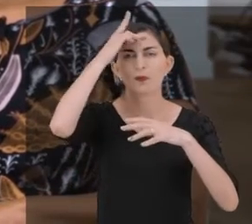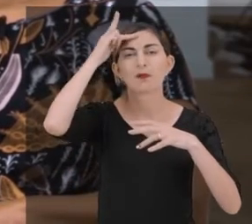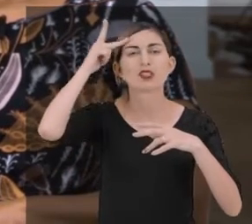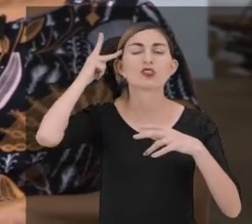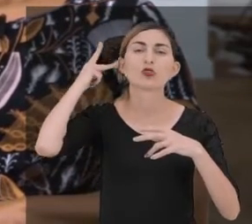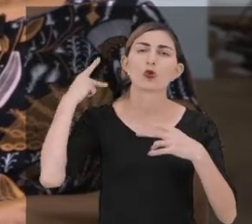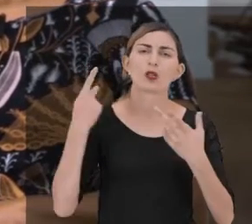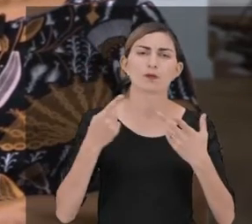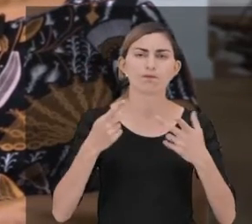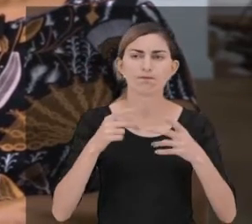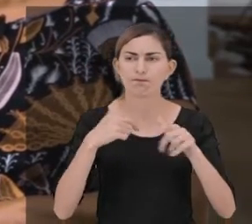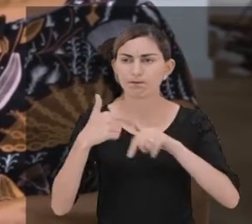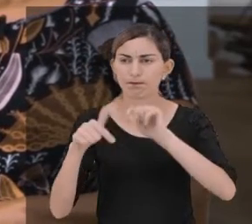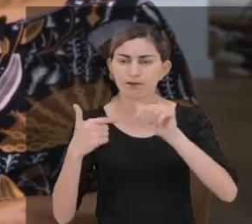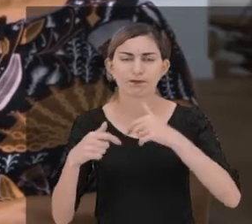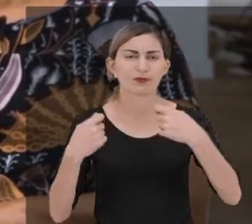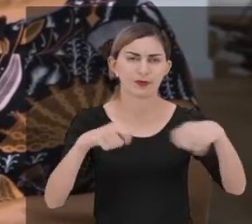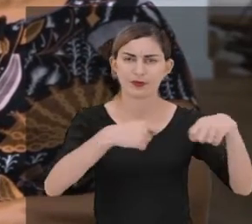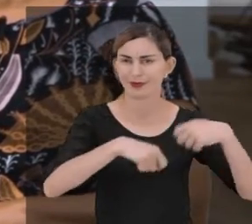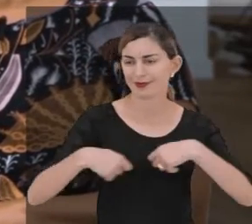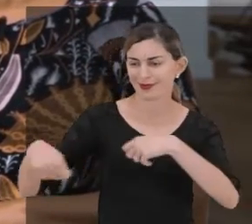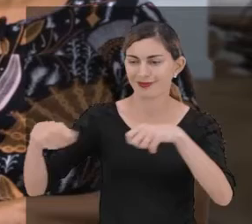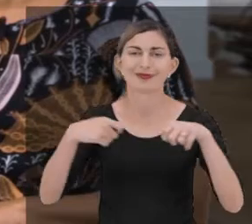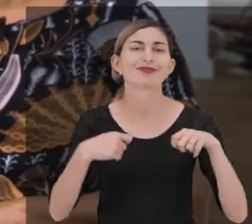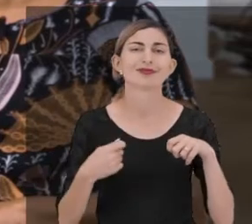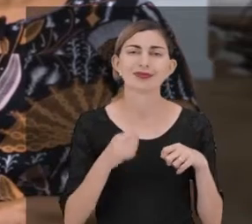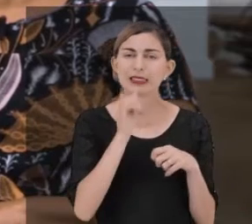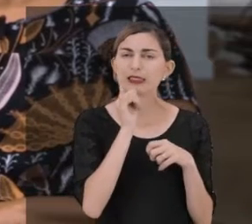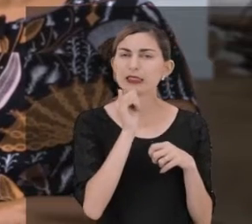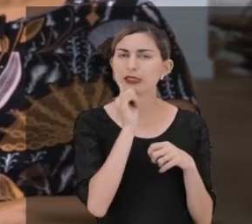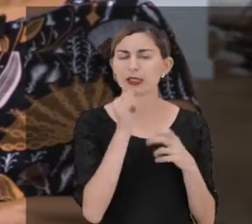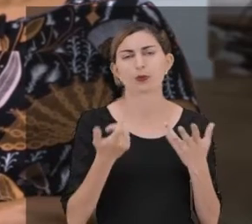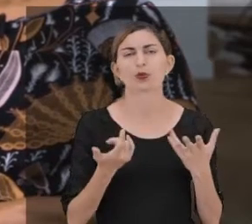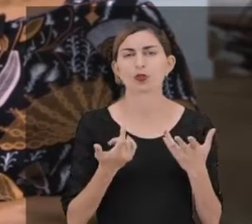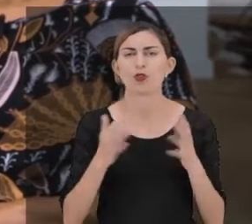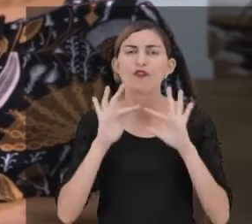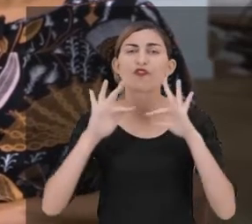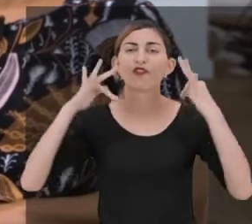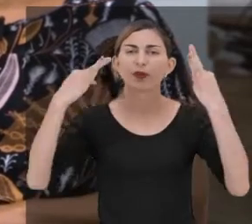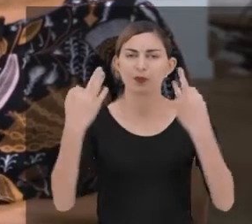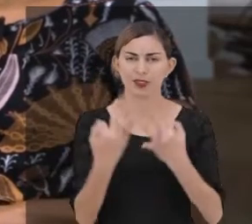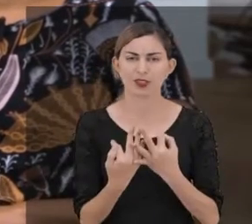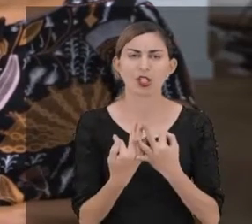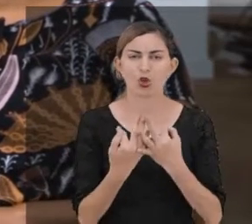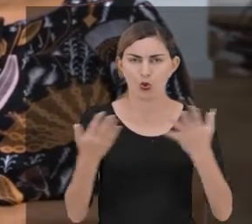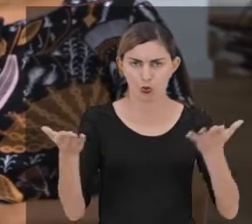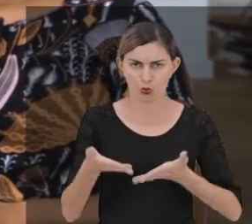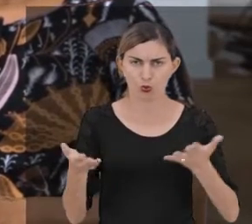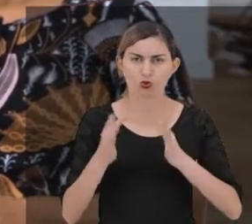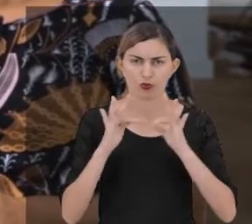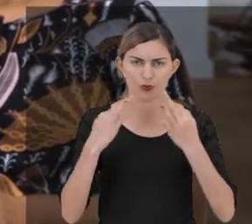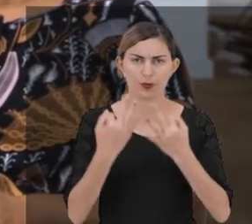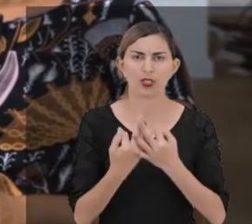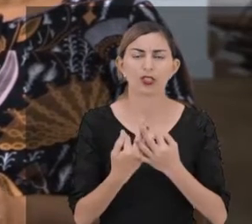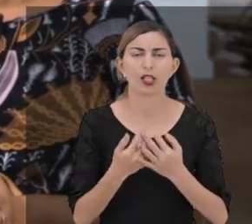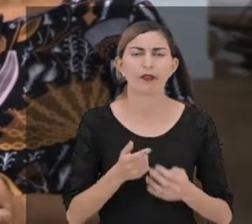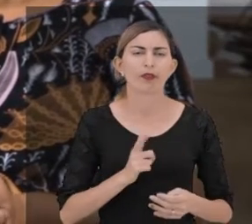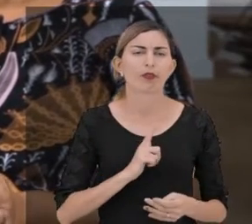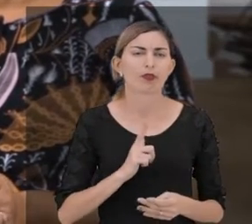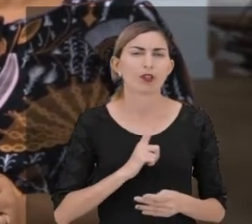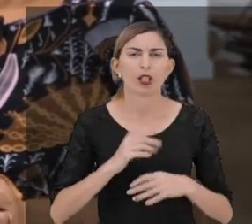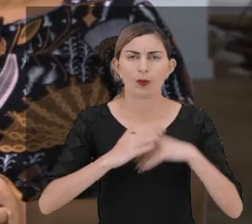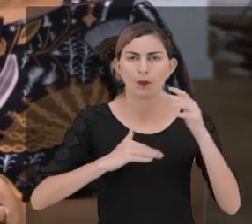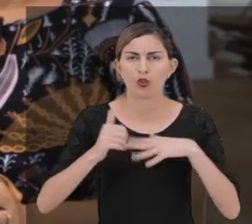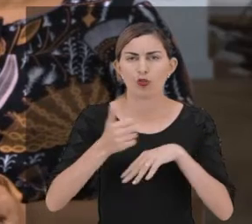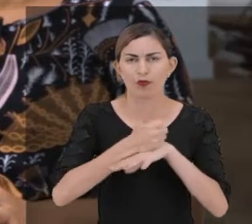geral, as suas necessidades. Então, por exemplo, uma família, né, hoje, que tem